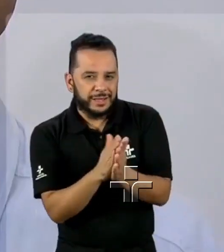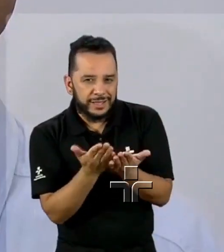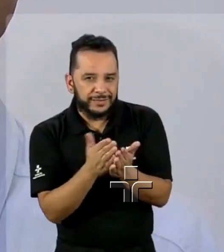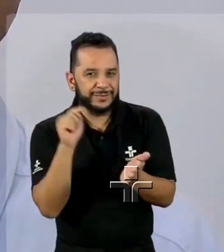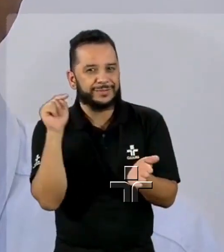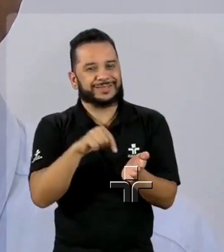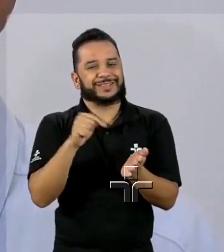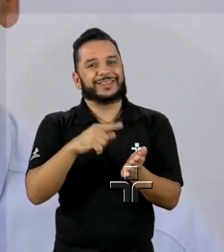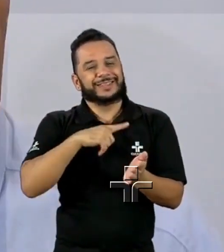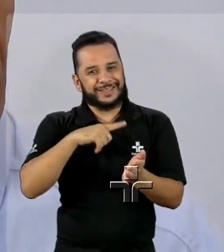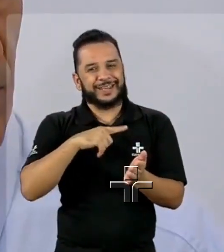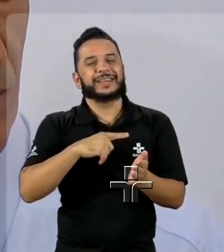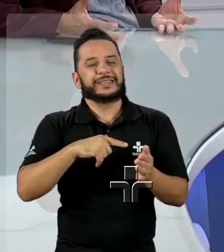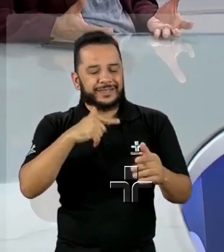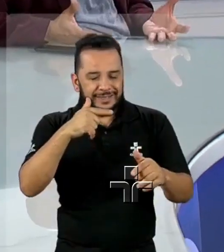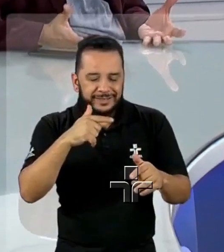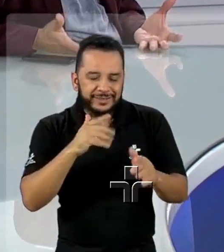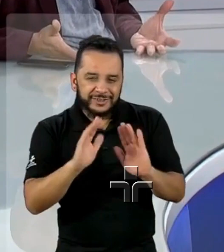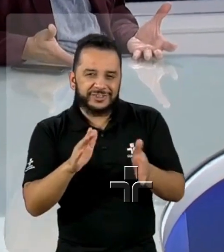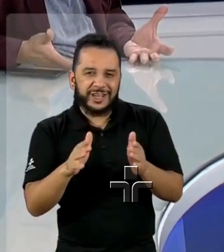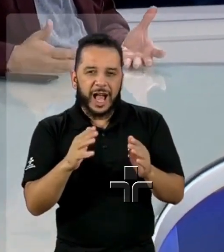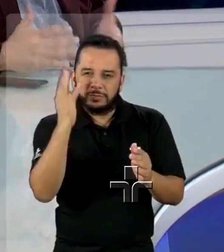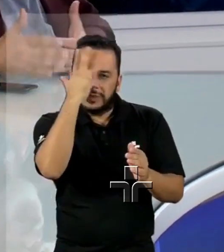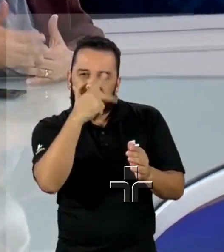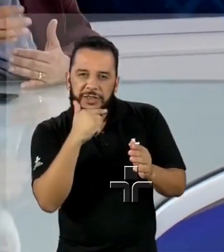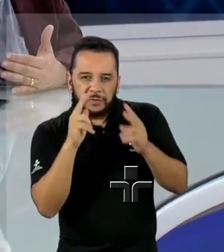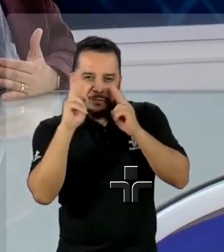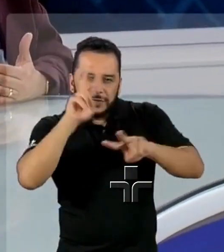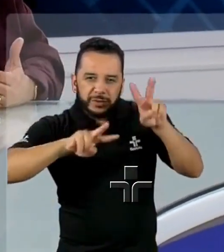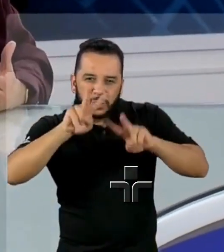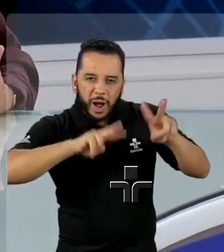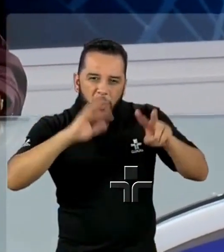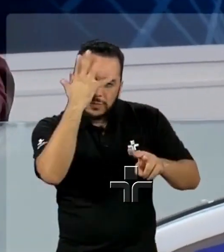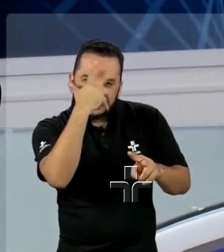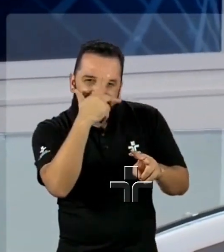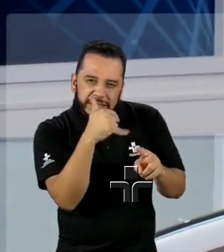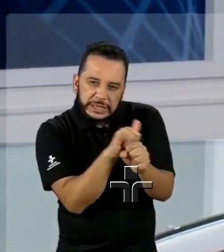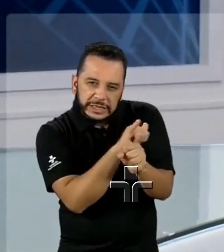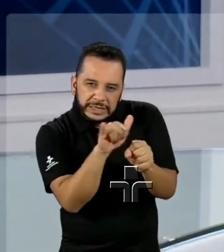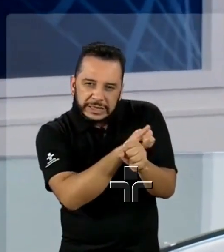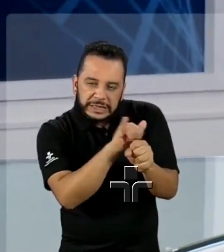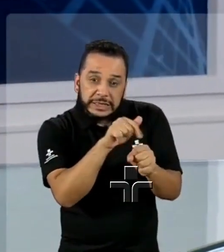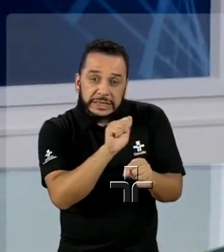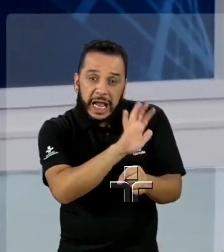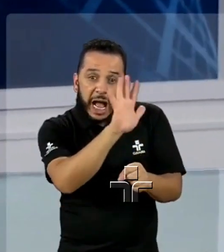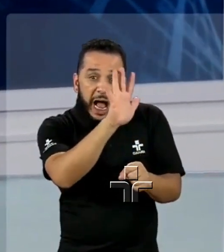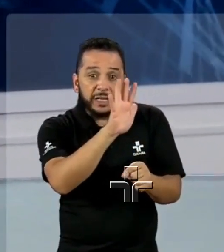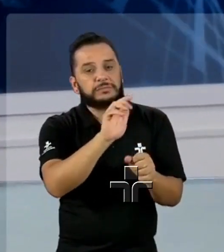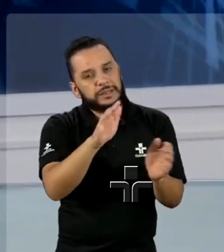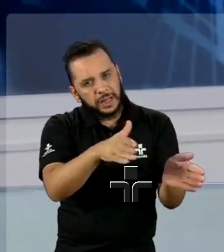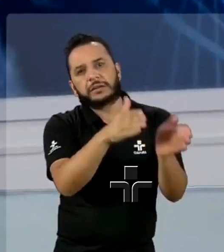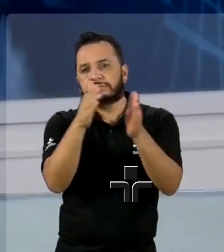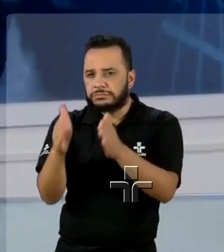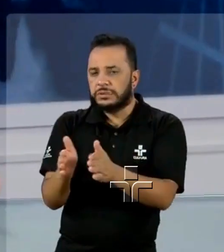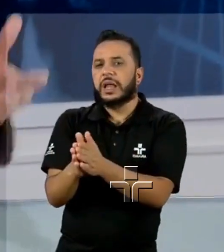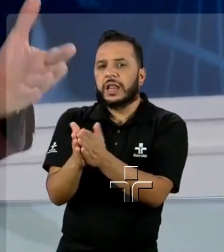trabalho gráfico mais sofisticado e mais caro, e quem tiver acesso, puder pagar, paga, mas você pode muito bem